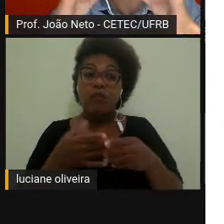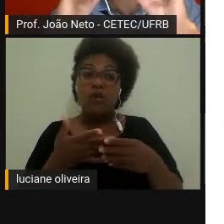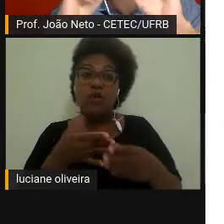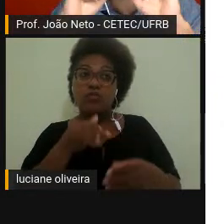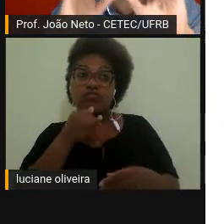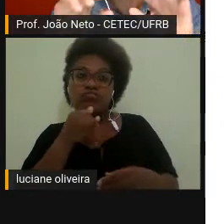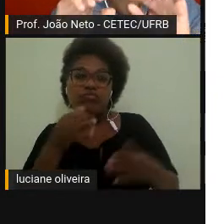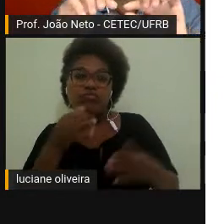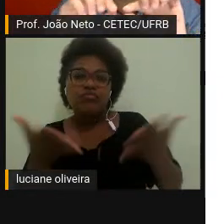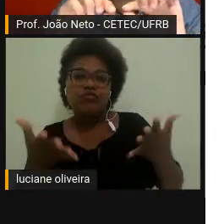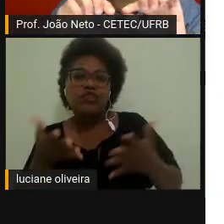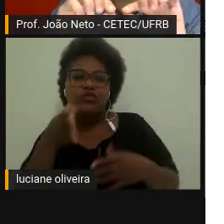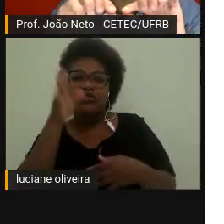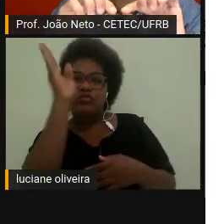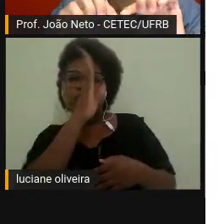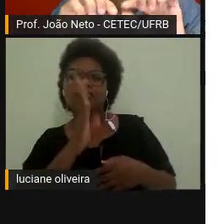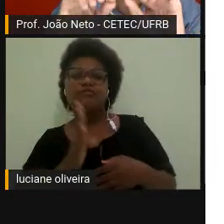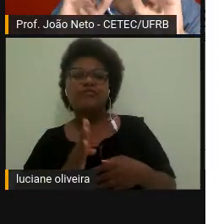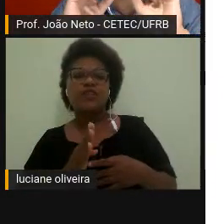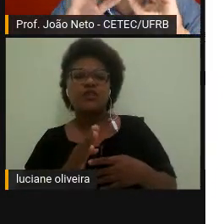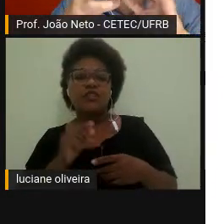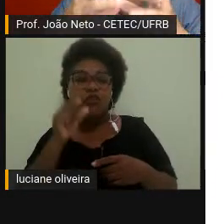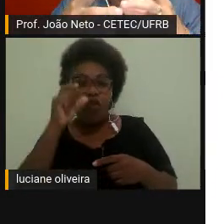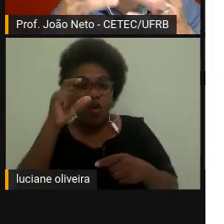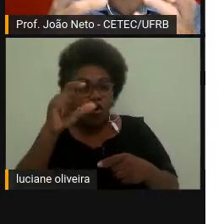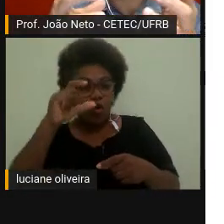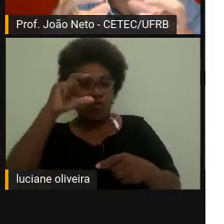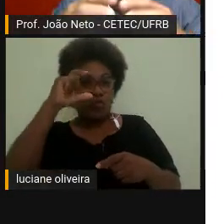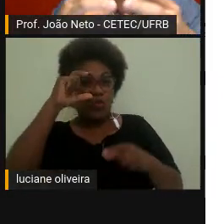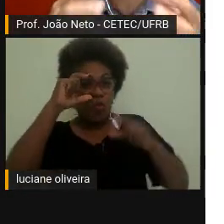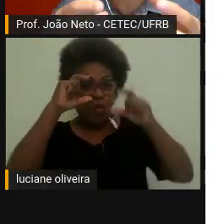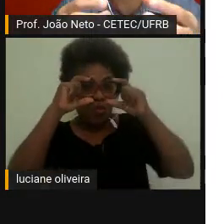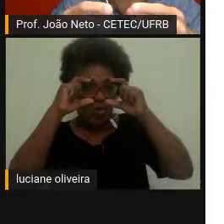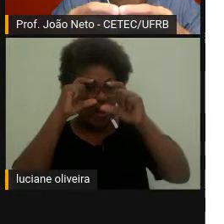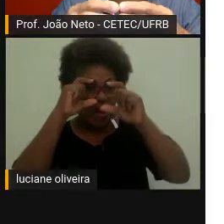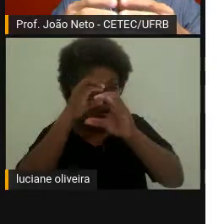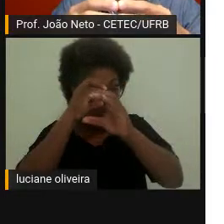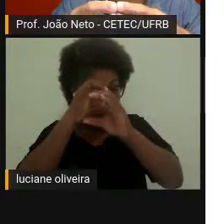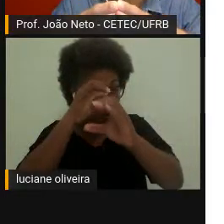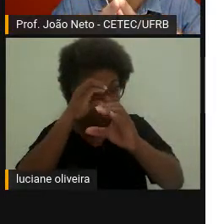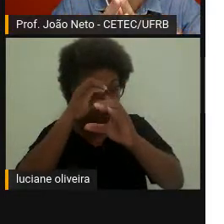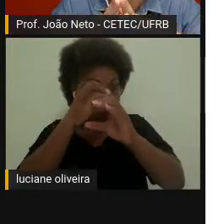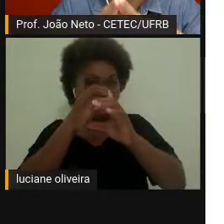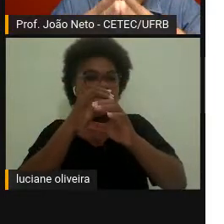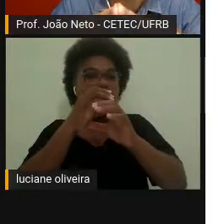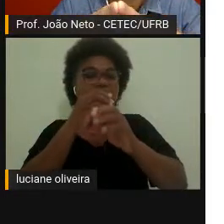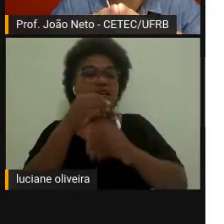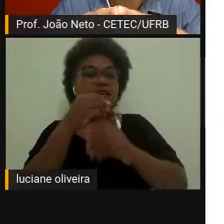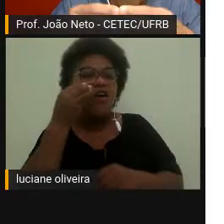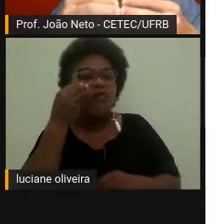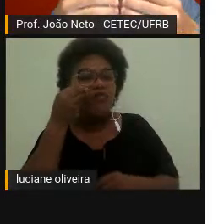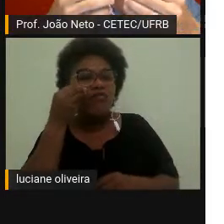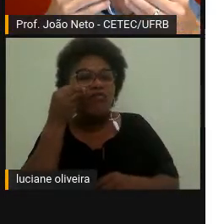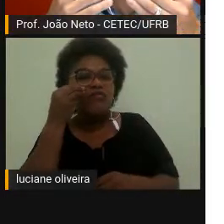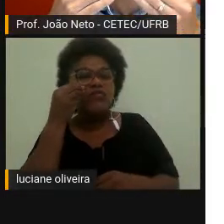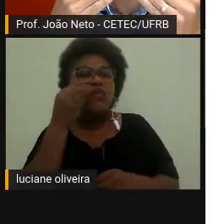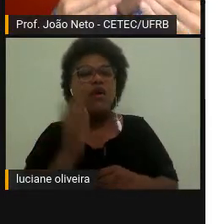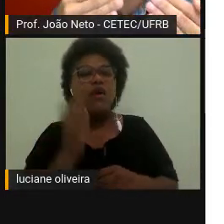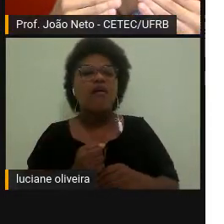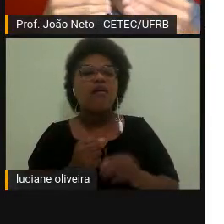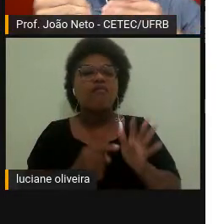Brasil e colocando uma lupa na nesses números vendo representatividade